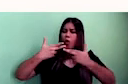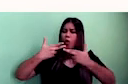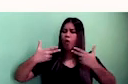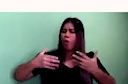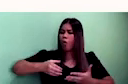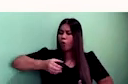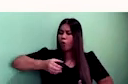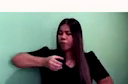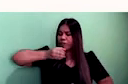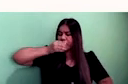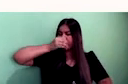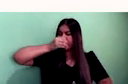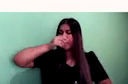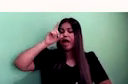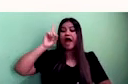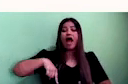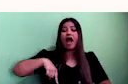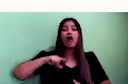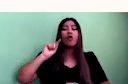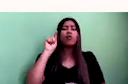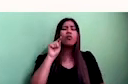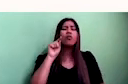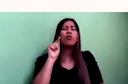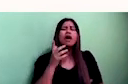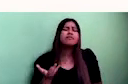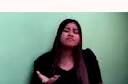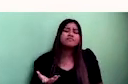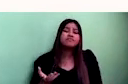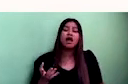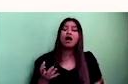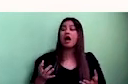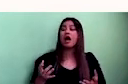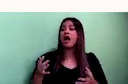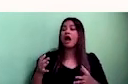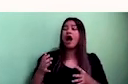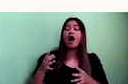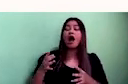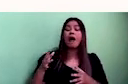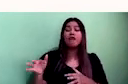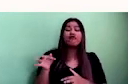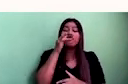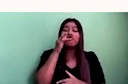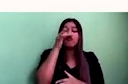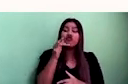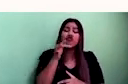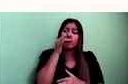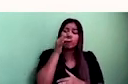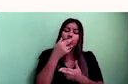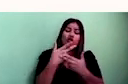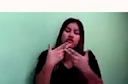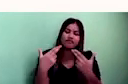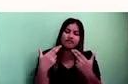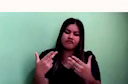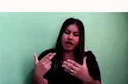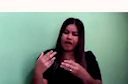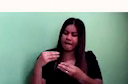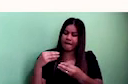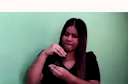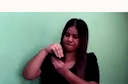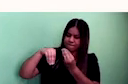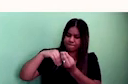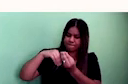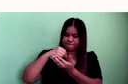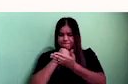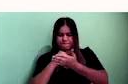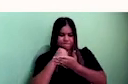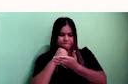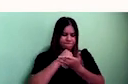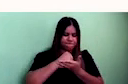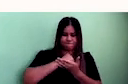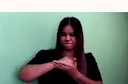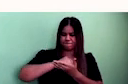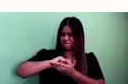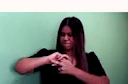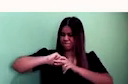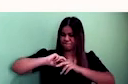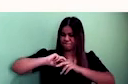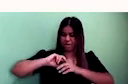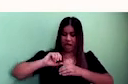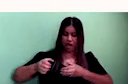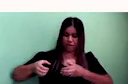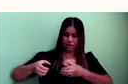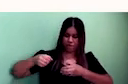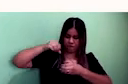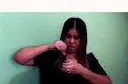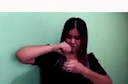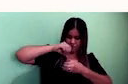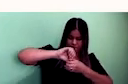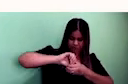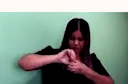de plantas, tá? Geralmente por extração a frio. E esses óleos, eles entram em contato por conta do aroma forte que eles